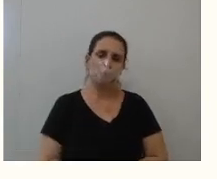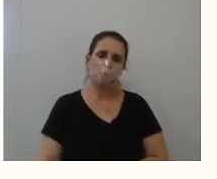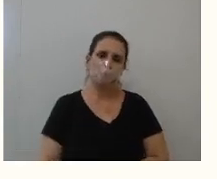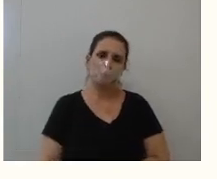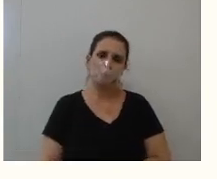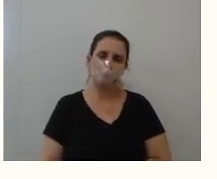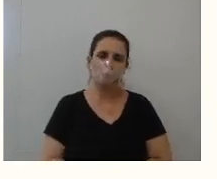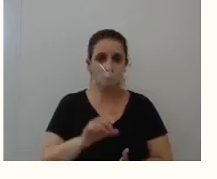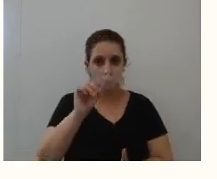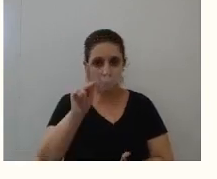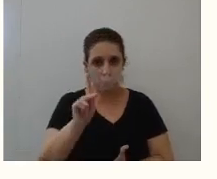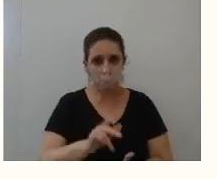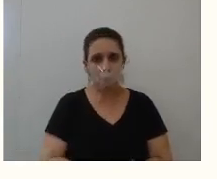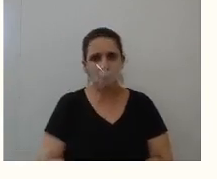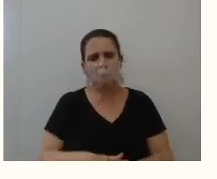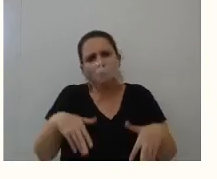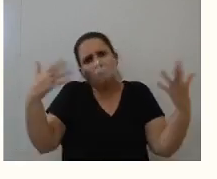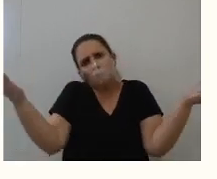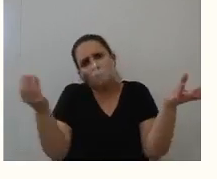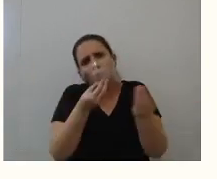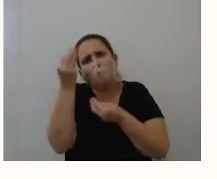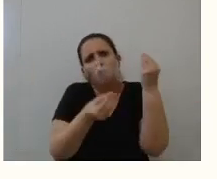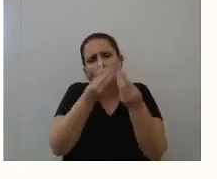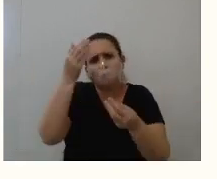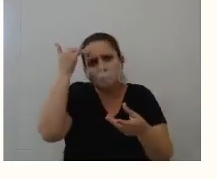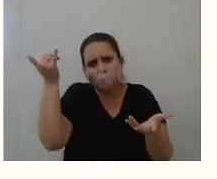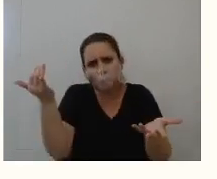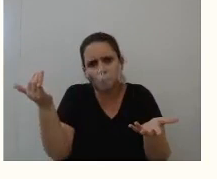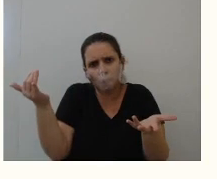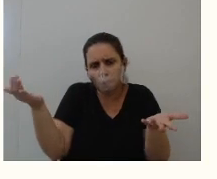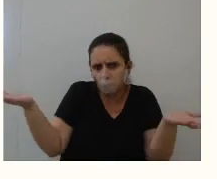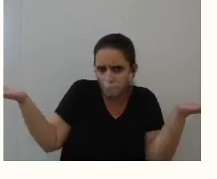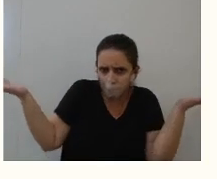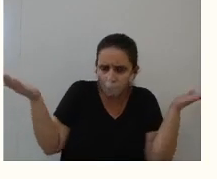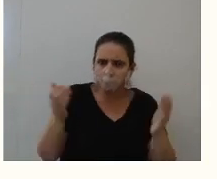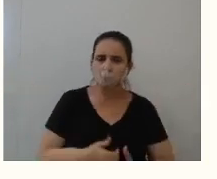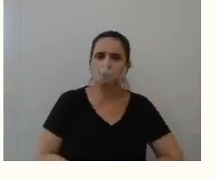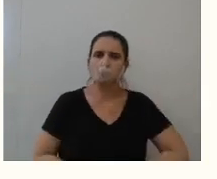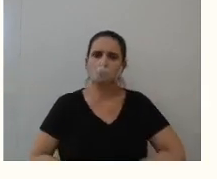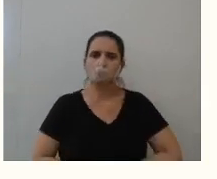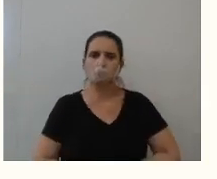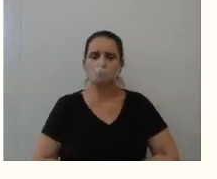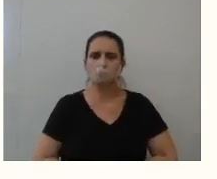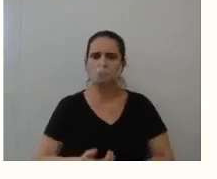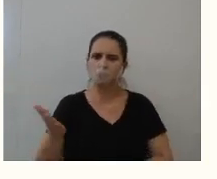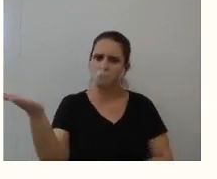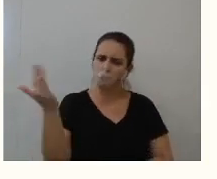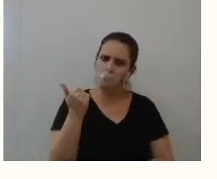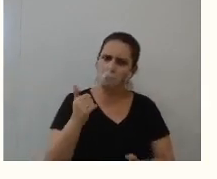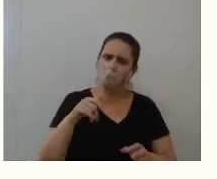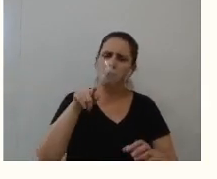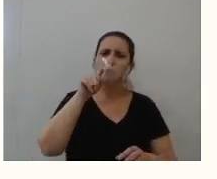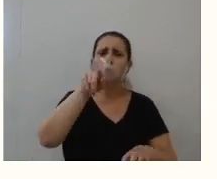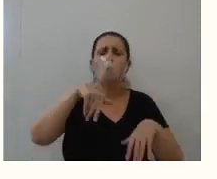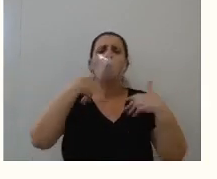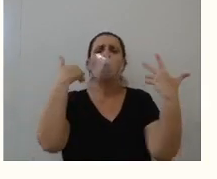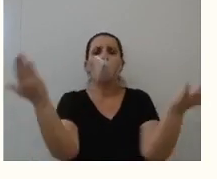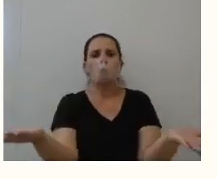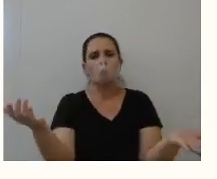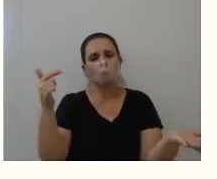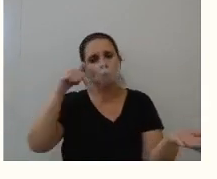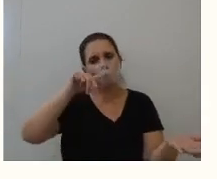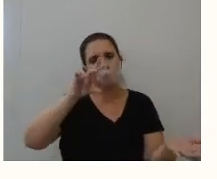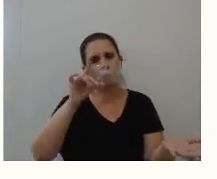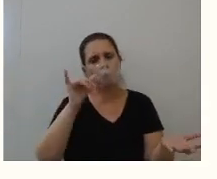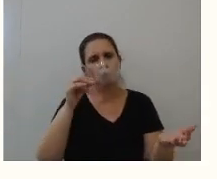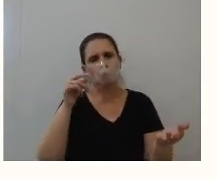exemplos, ok? E aí, Luiz, como é que eu vou saber? Interpretação, é o sentido. Ó, venha quando você